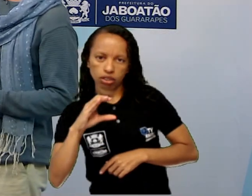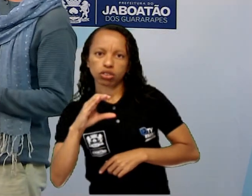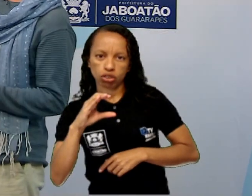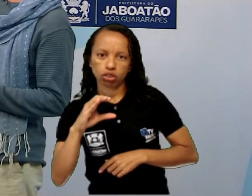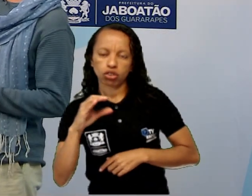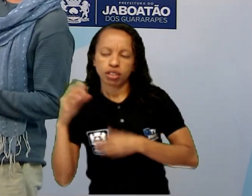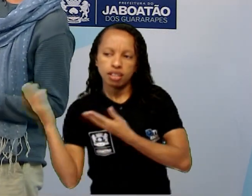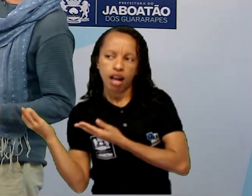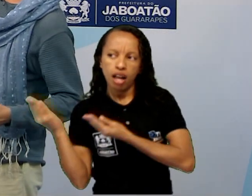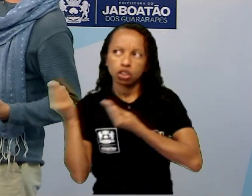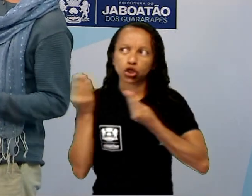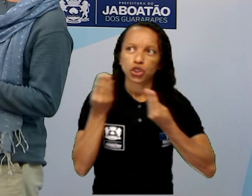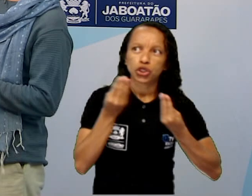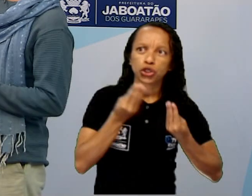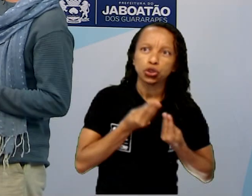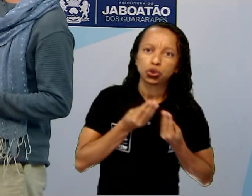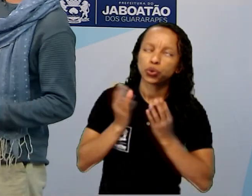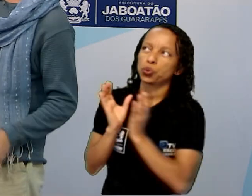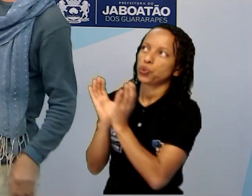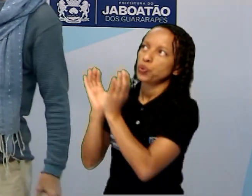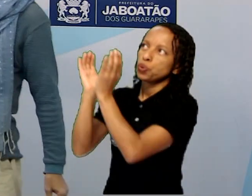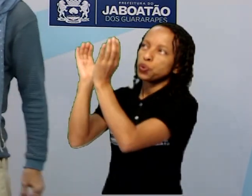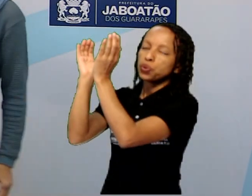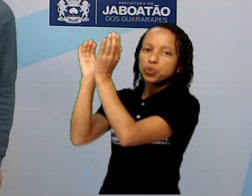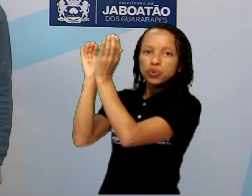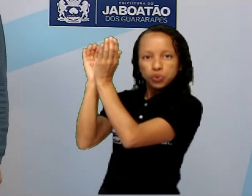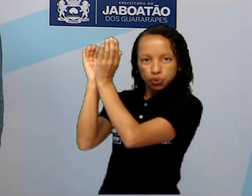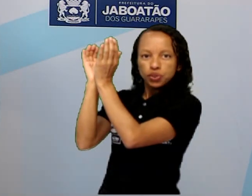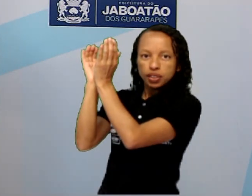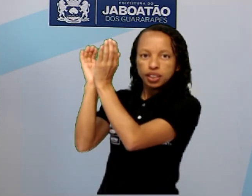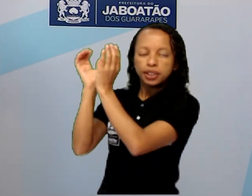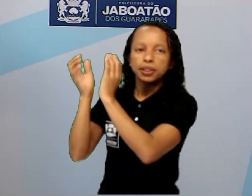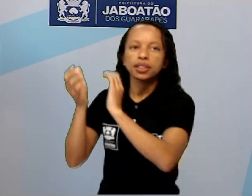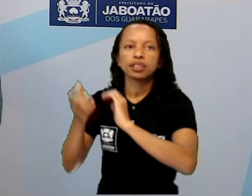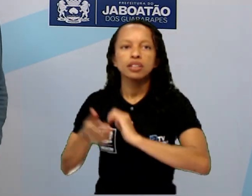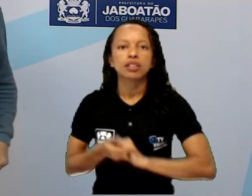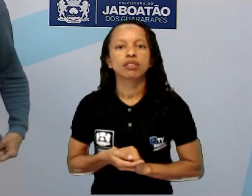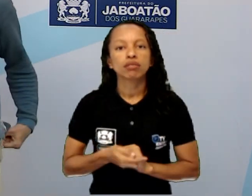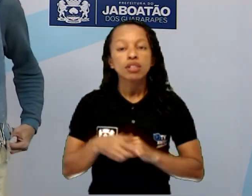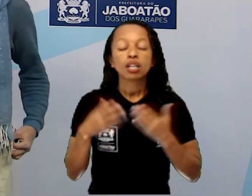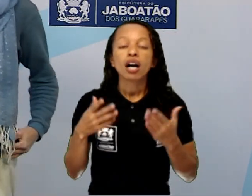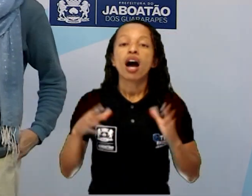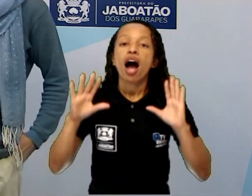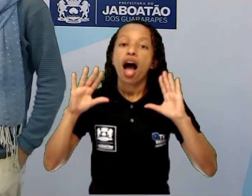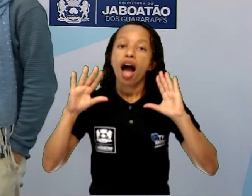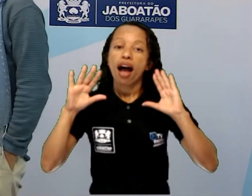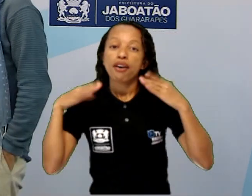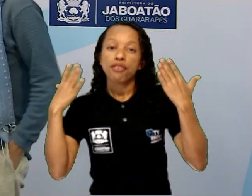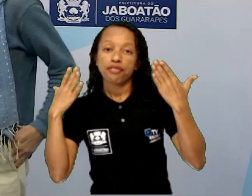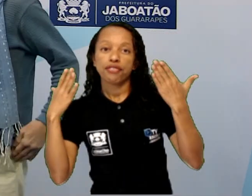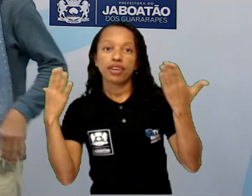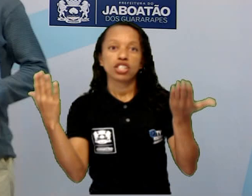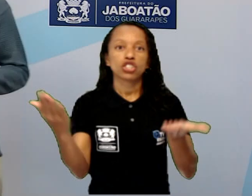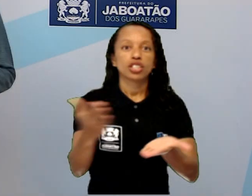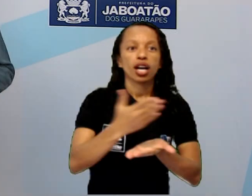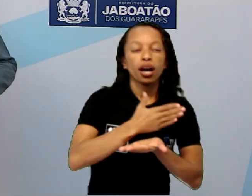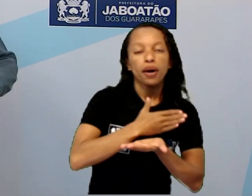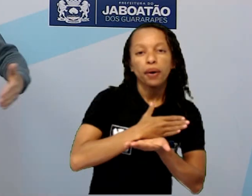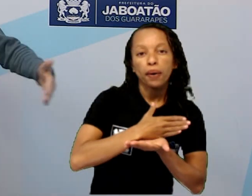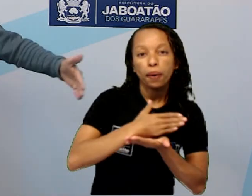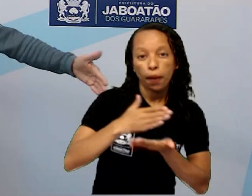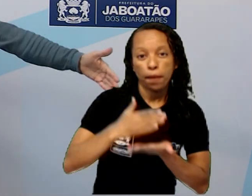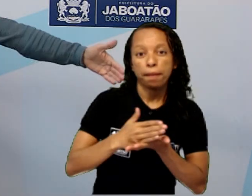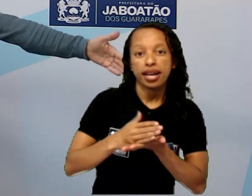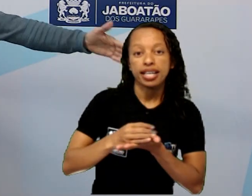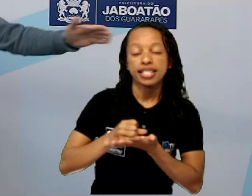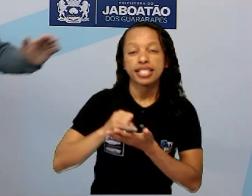cultura pagã. E aí tem lugares que a festa vai até 26 de julho, que é o dia de Santa Ana, que era a avó de Jesus, e aí a